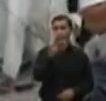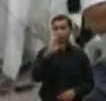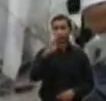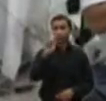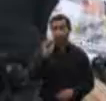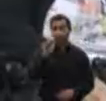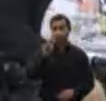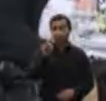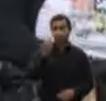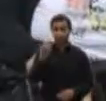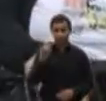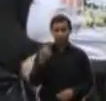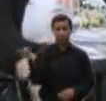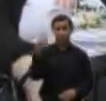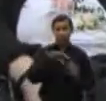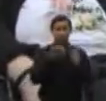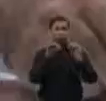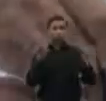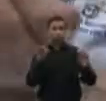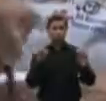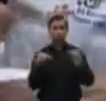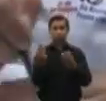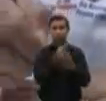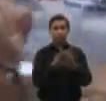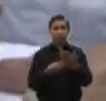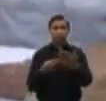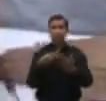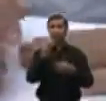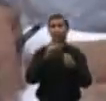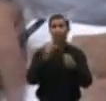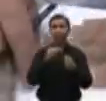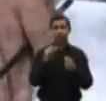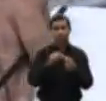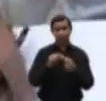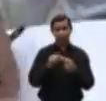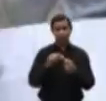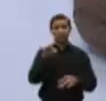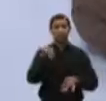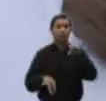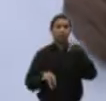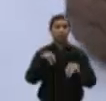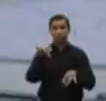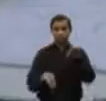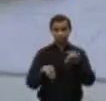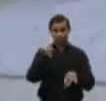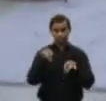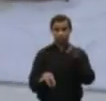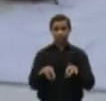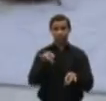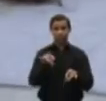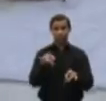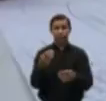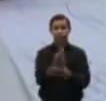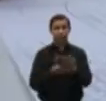do Itapemirim para comprovar que a arte é uma forma criativa de protestar contra o preconceito.